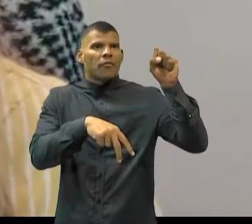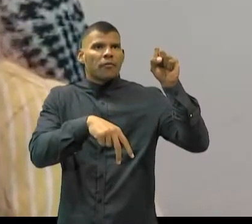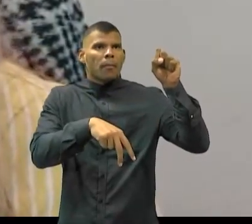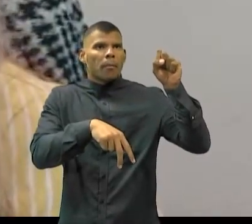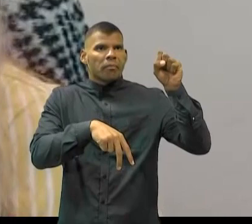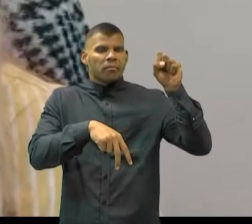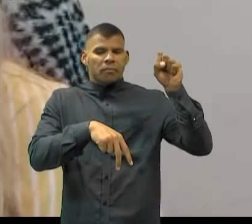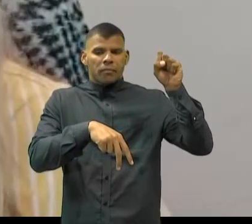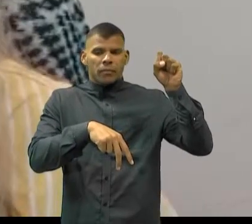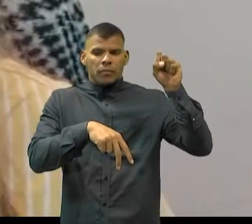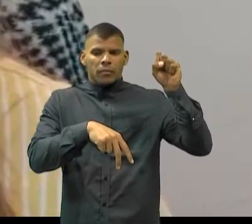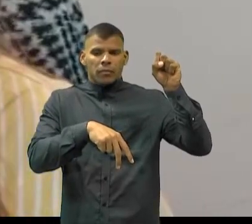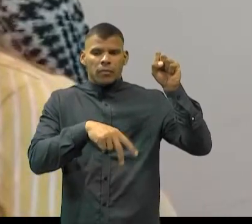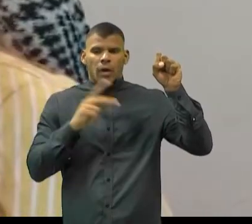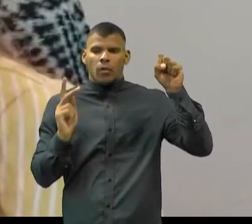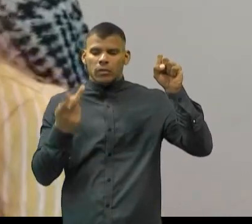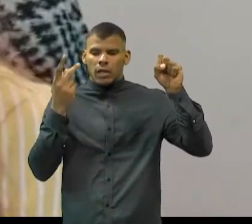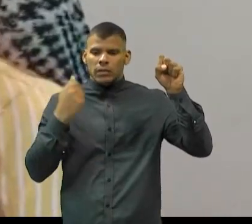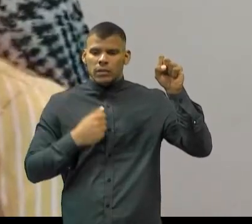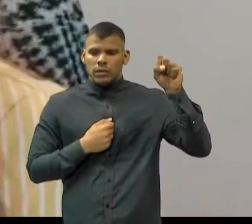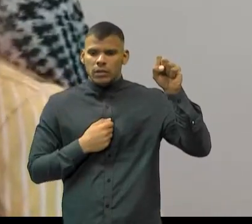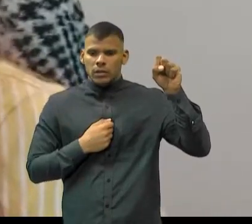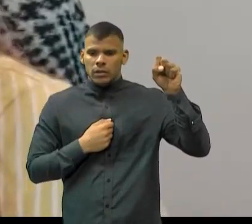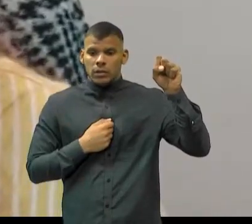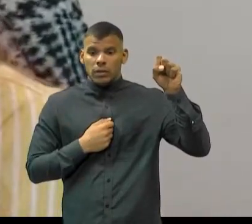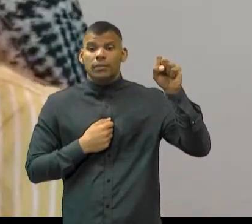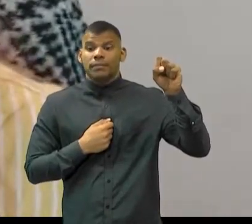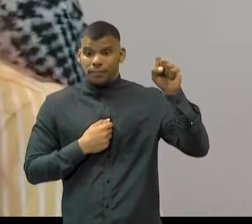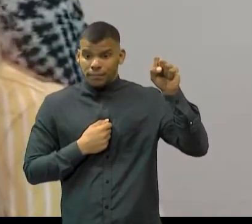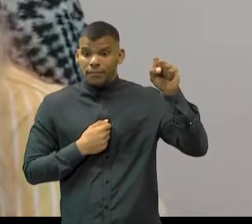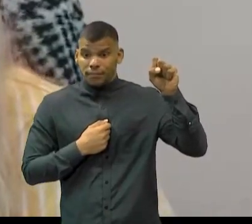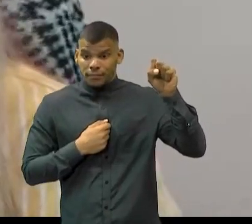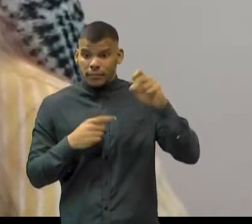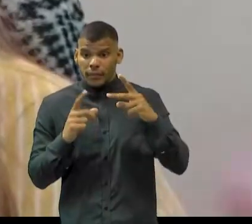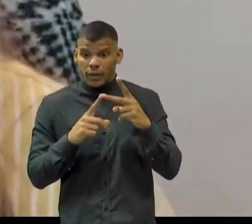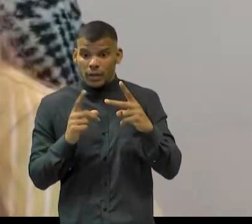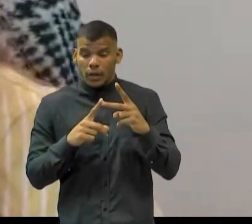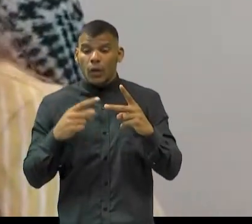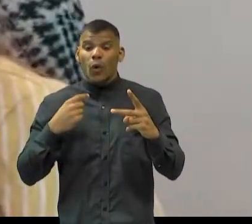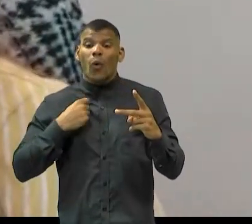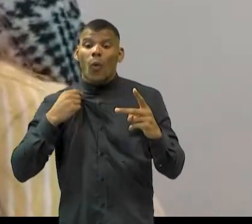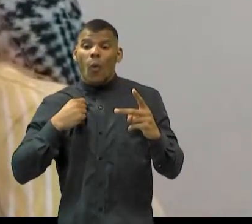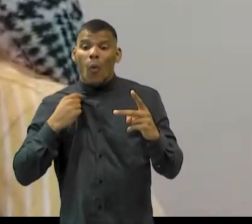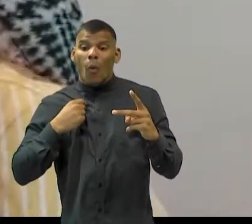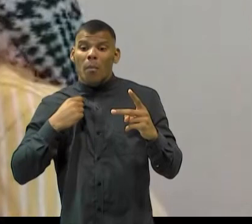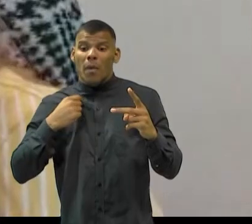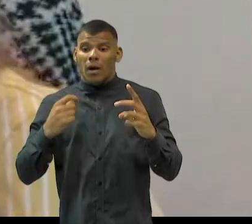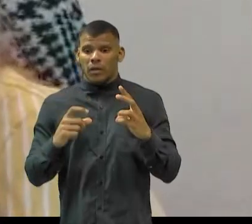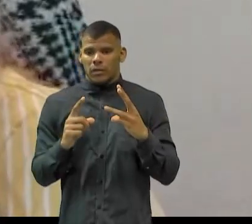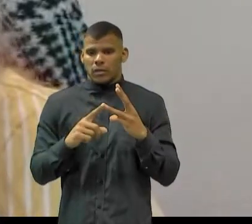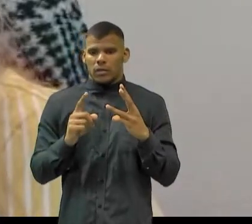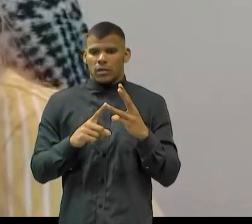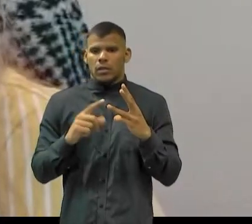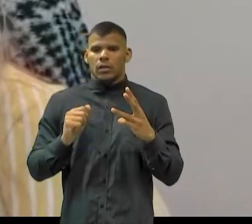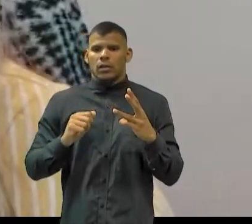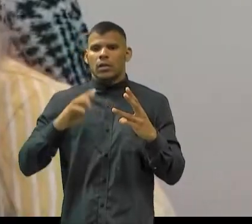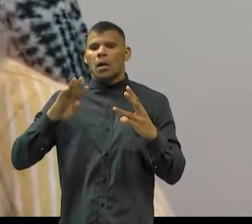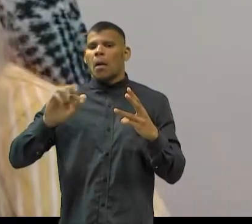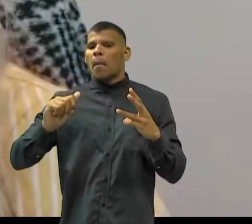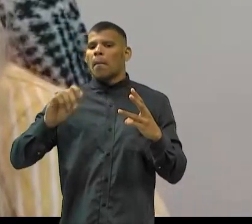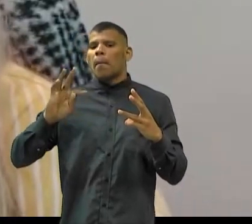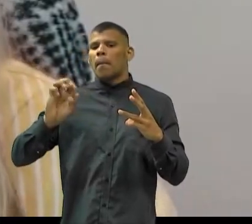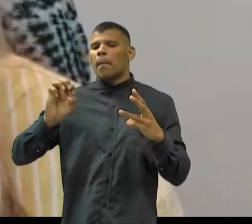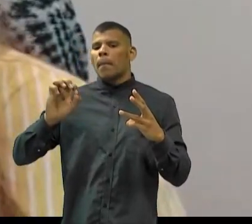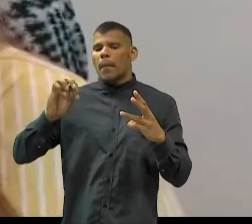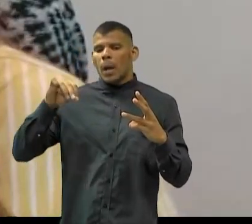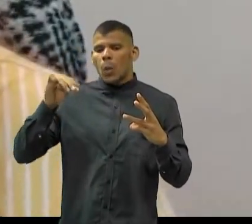uma roupa mais decotada, um batom vermelho, ou gostando de ouvir ou dançar uma música mais sensual.